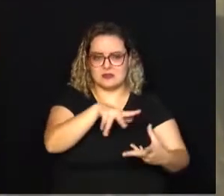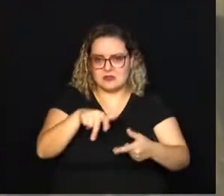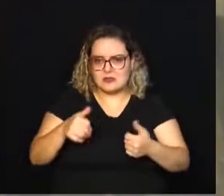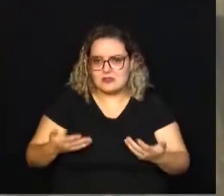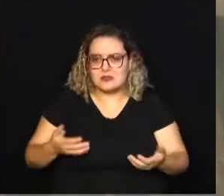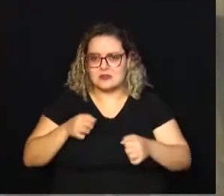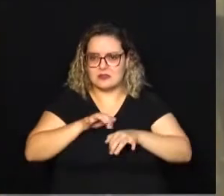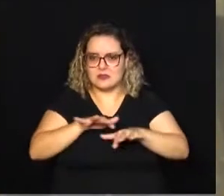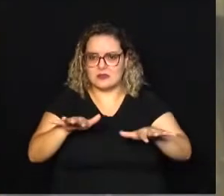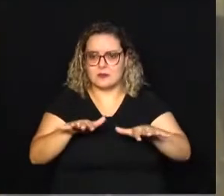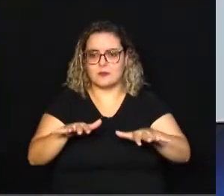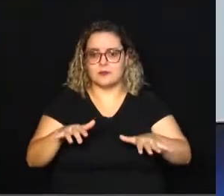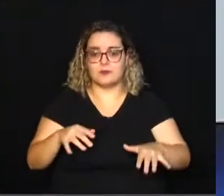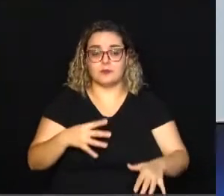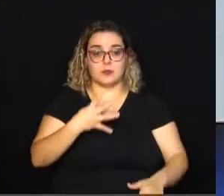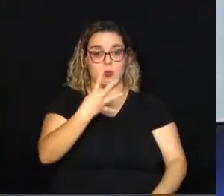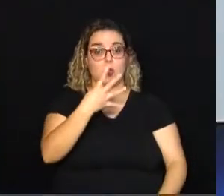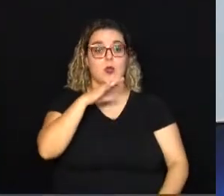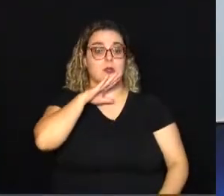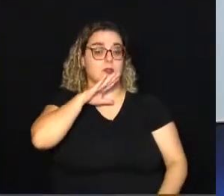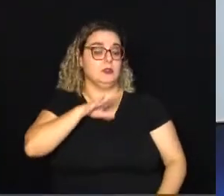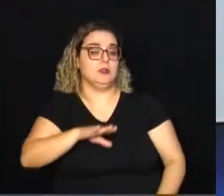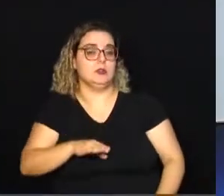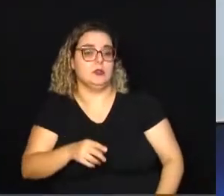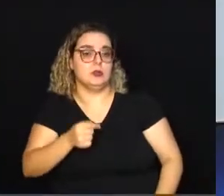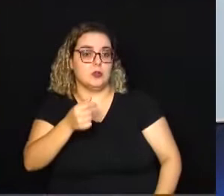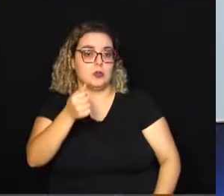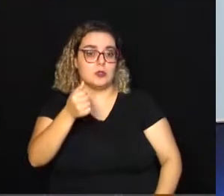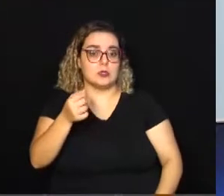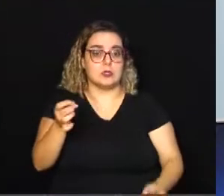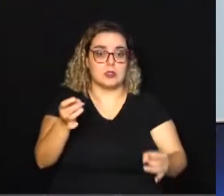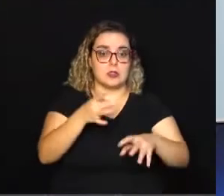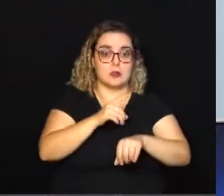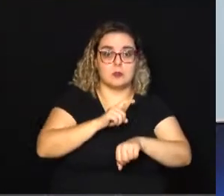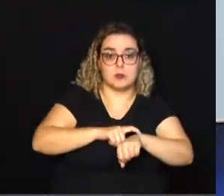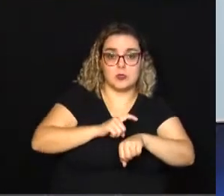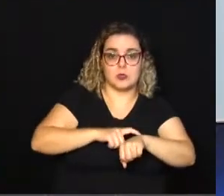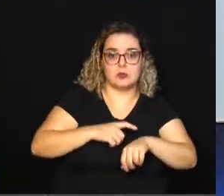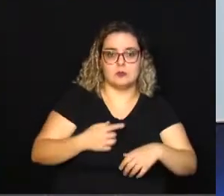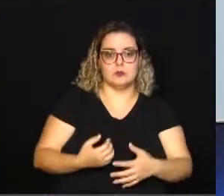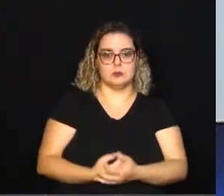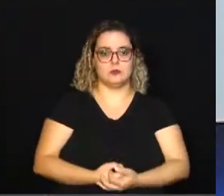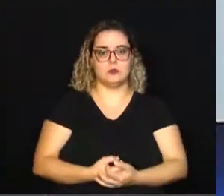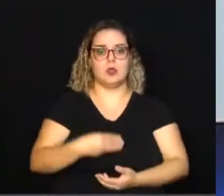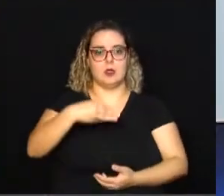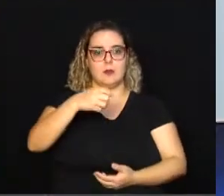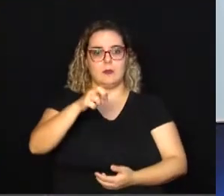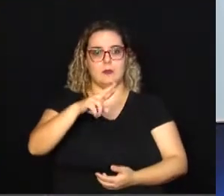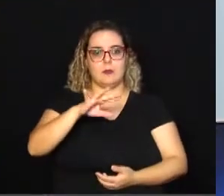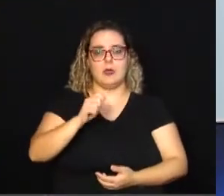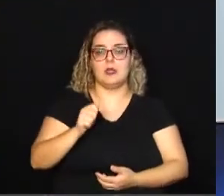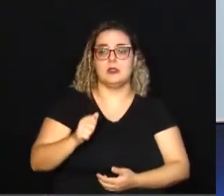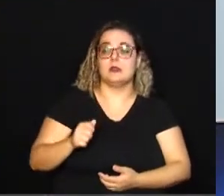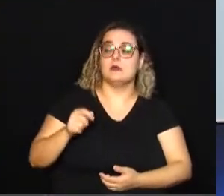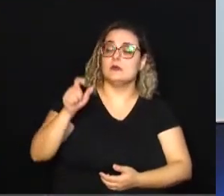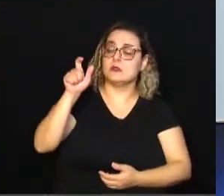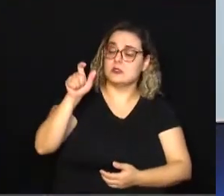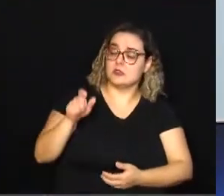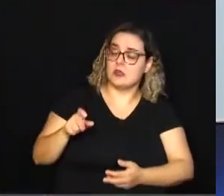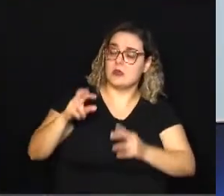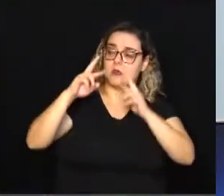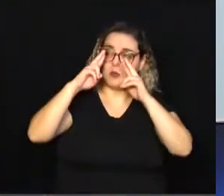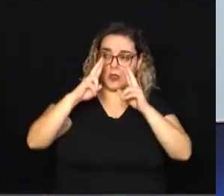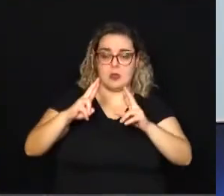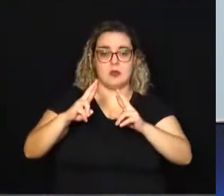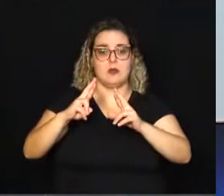estamos quase esgotando o nosso tempo. Maria Tereza, a senhora é uma educadora muito respeitada, tem um longo histórico